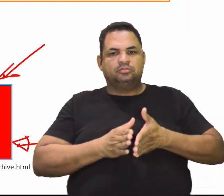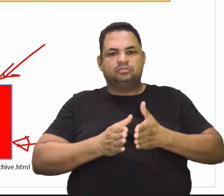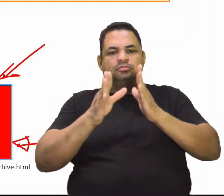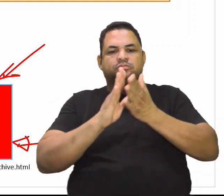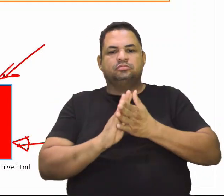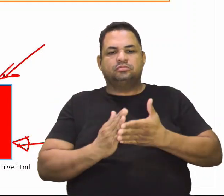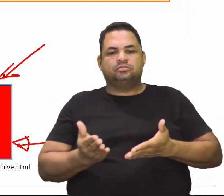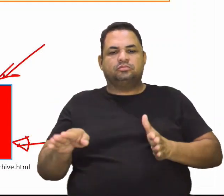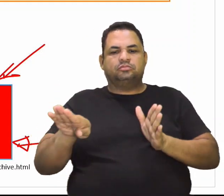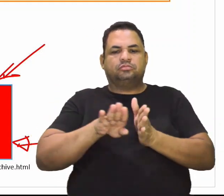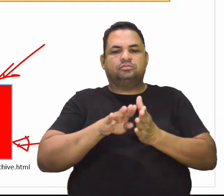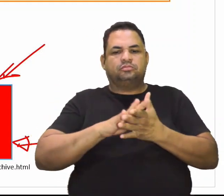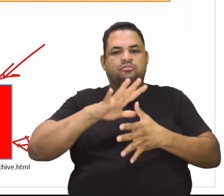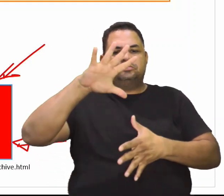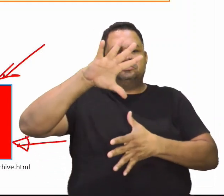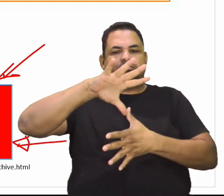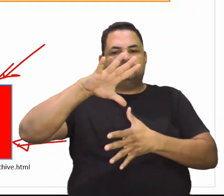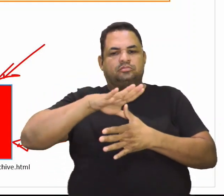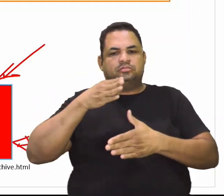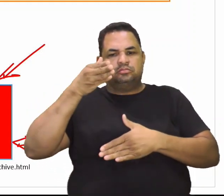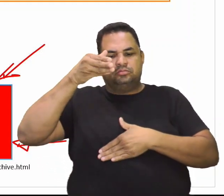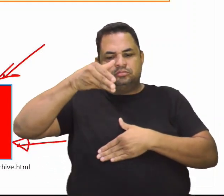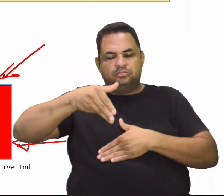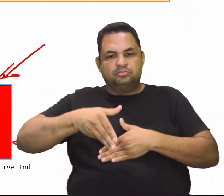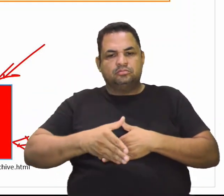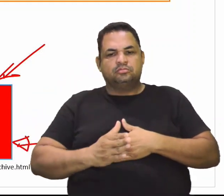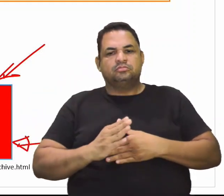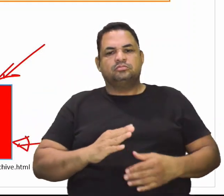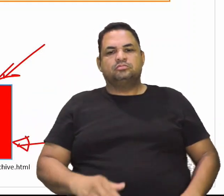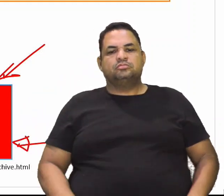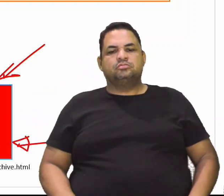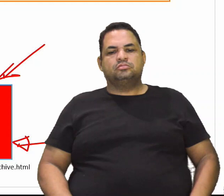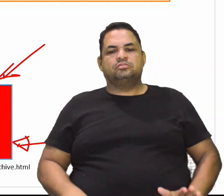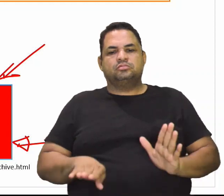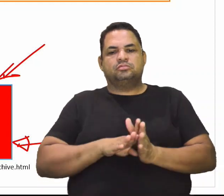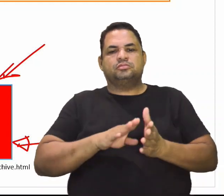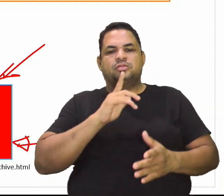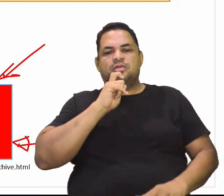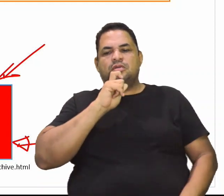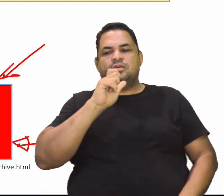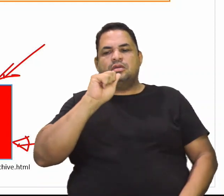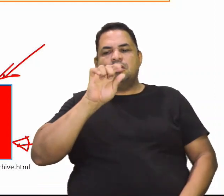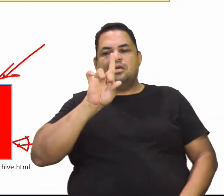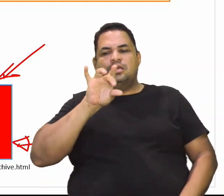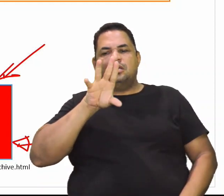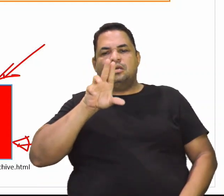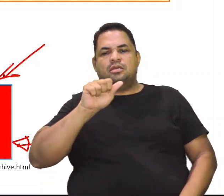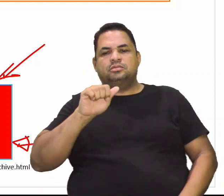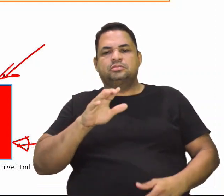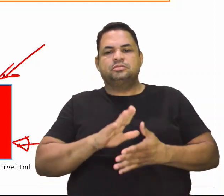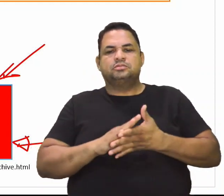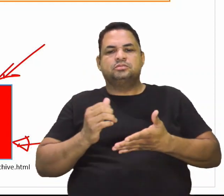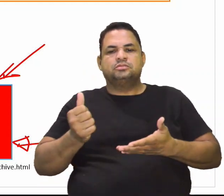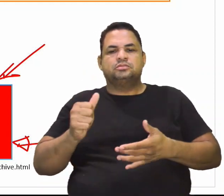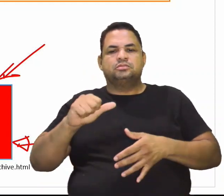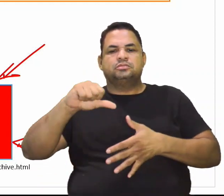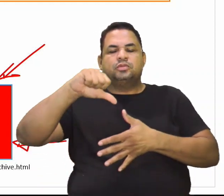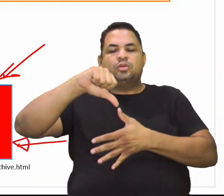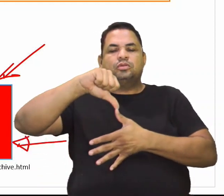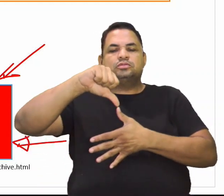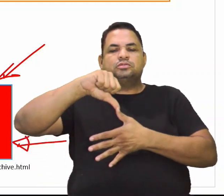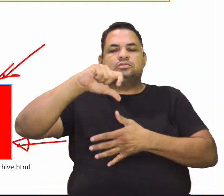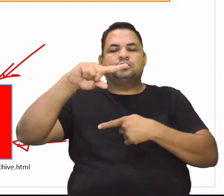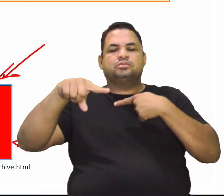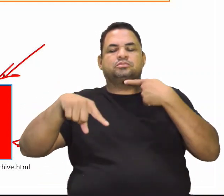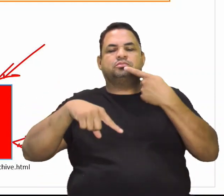homem chega na América, passando pelo Estreito de Bering, chega no Alasca, ocupa a América do Norte, depois desce para a América do Sul.